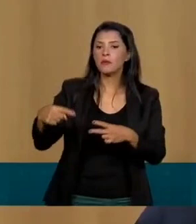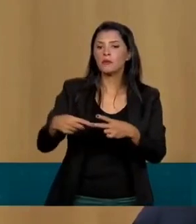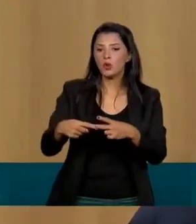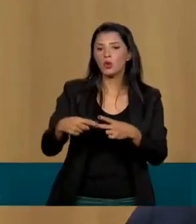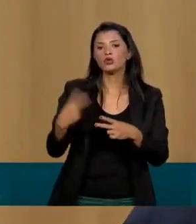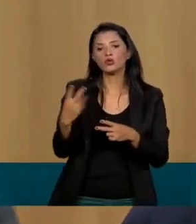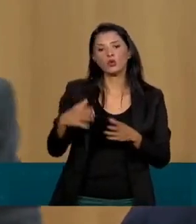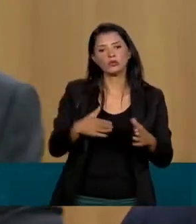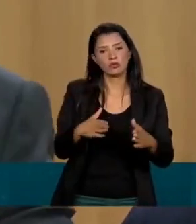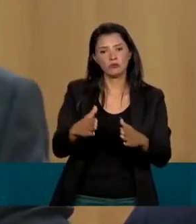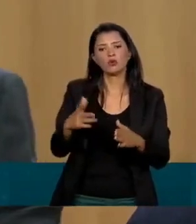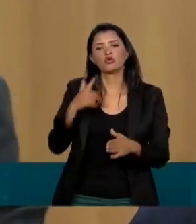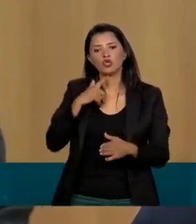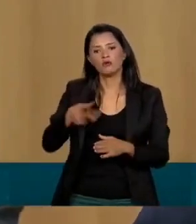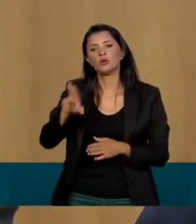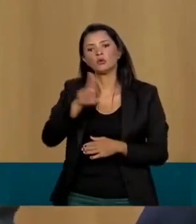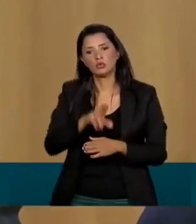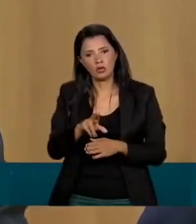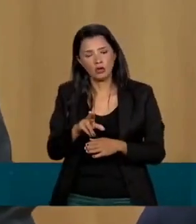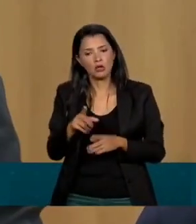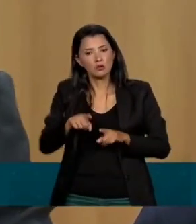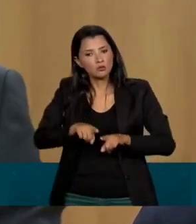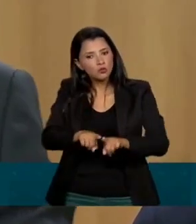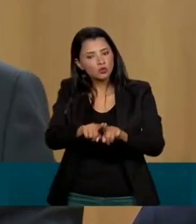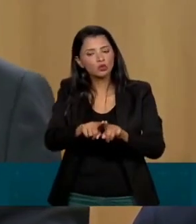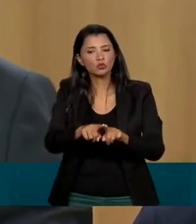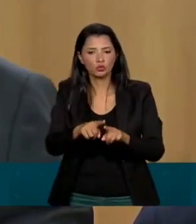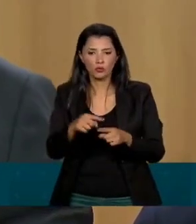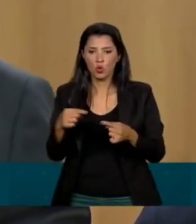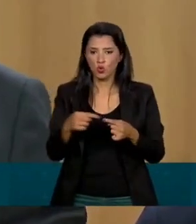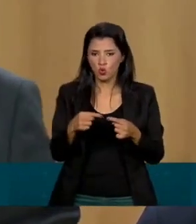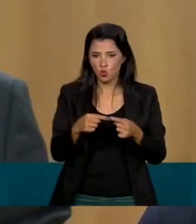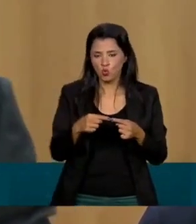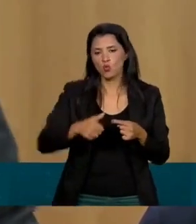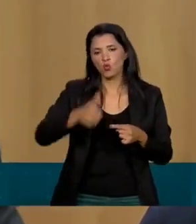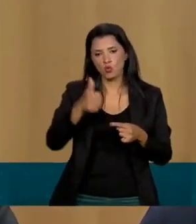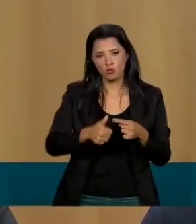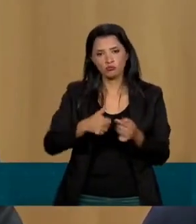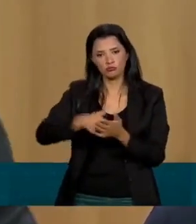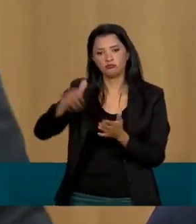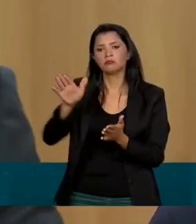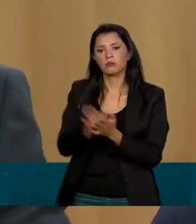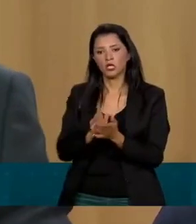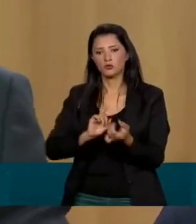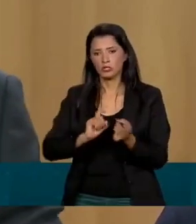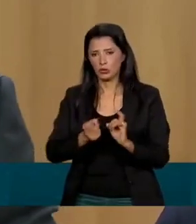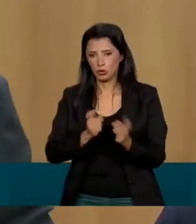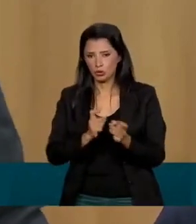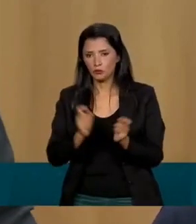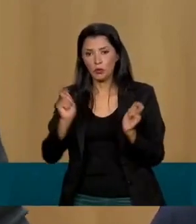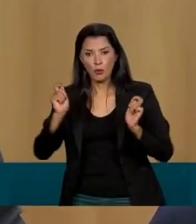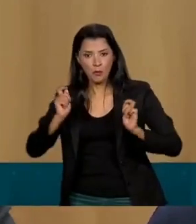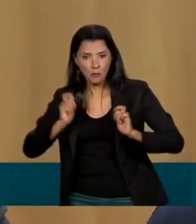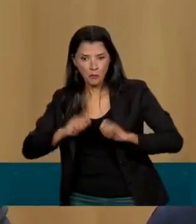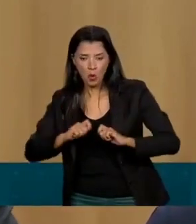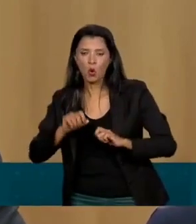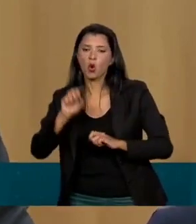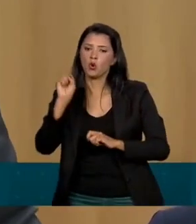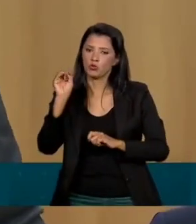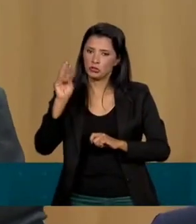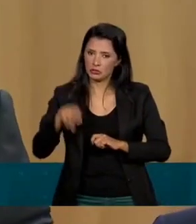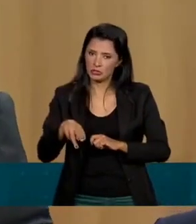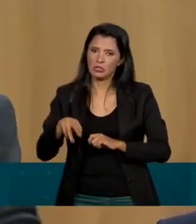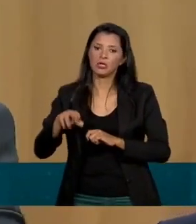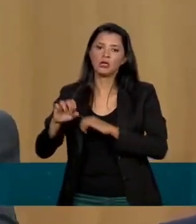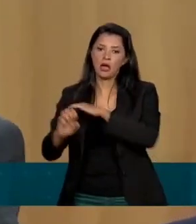dois caminhos que nós vamos adotar concomitantemente. De um lado, sanções administrativas, que pode chegar, sim, à